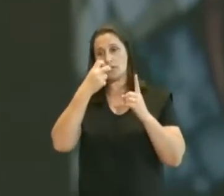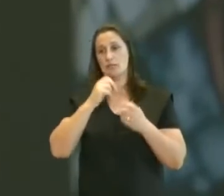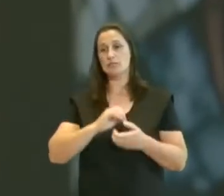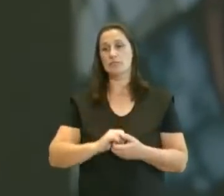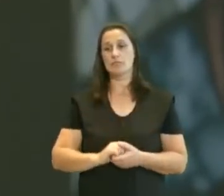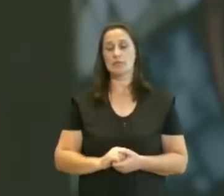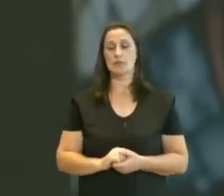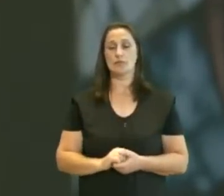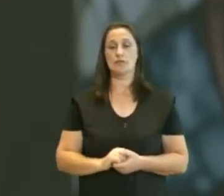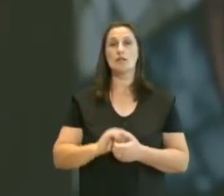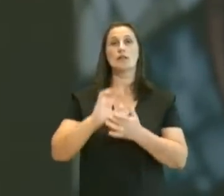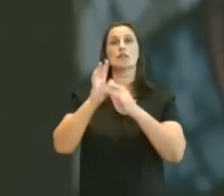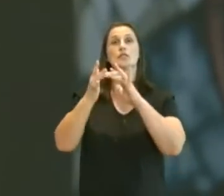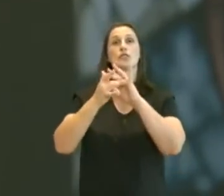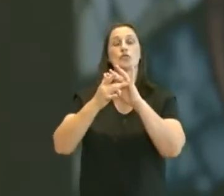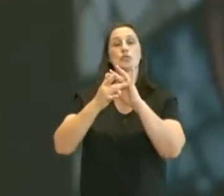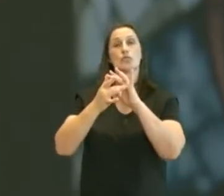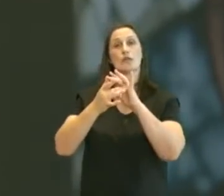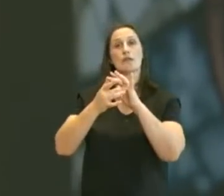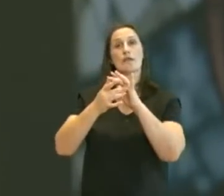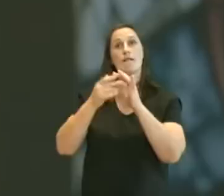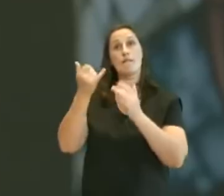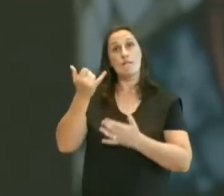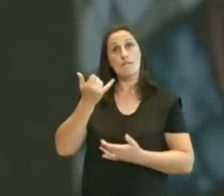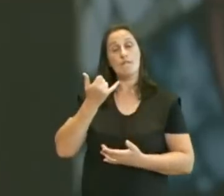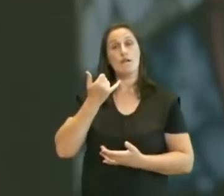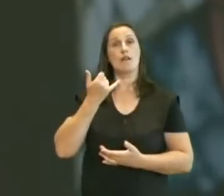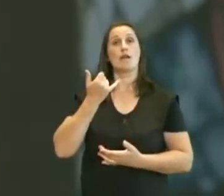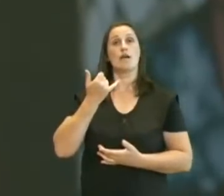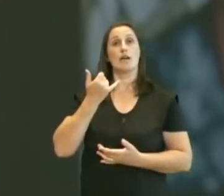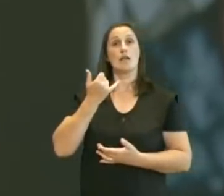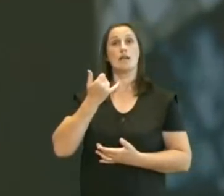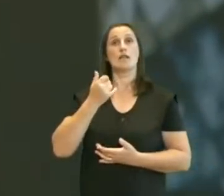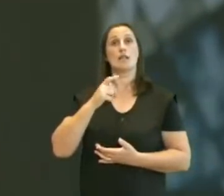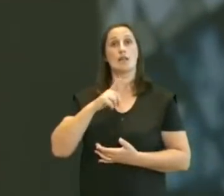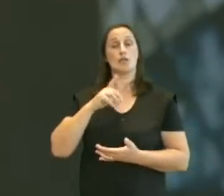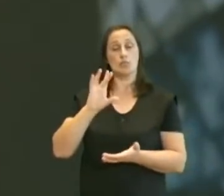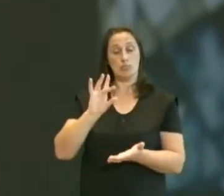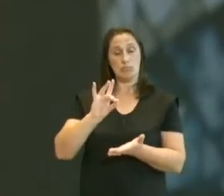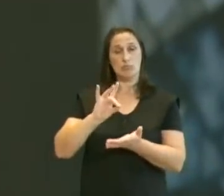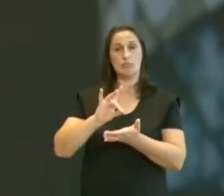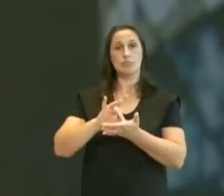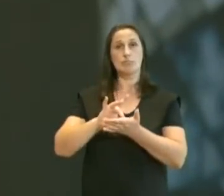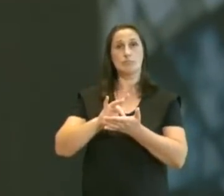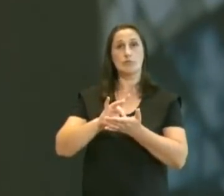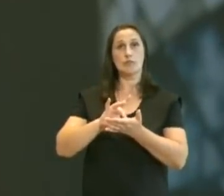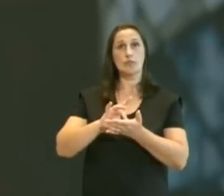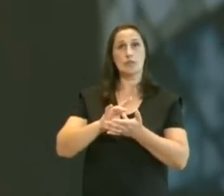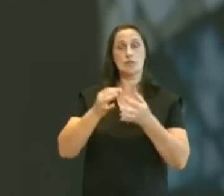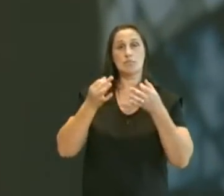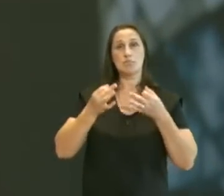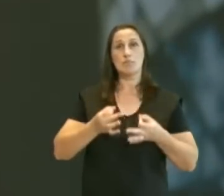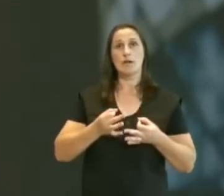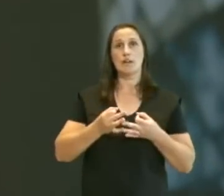E Jesus vai dizer para a gente que existe uma realidade concreta que vai além da minha percepção.